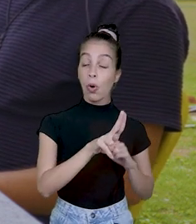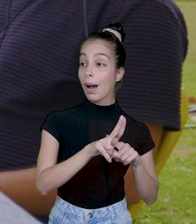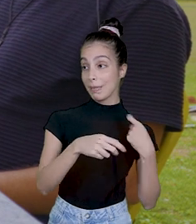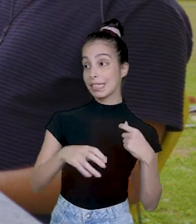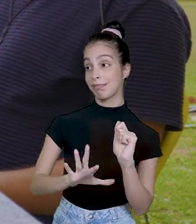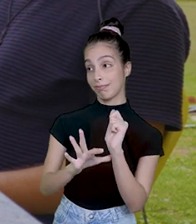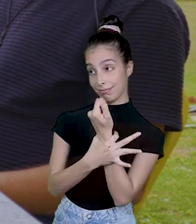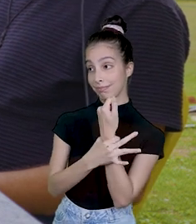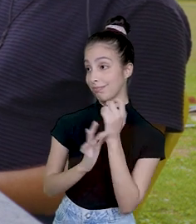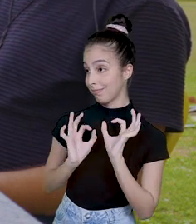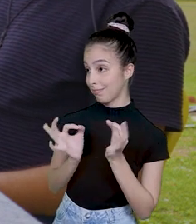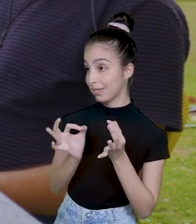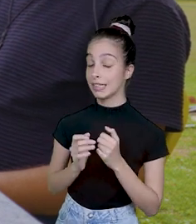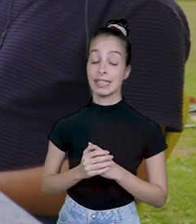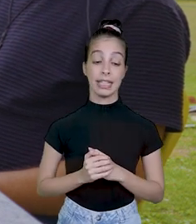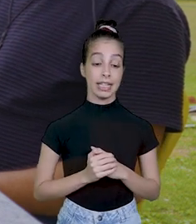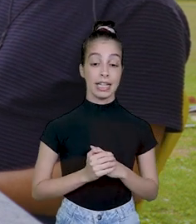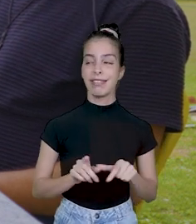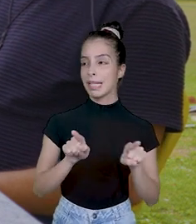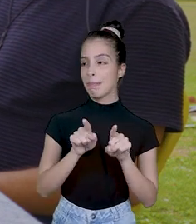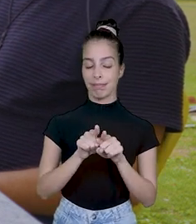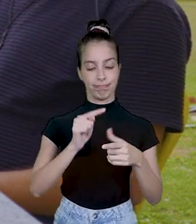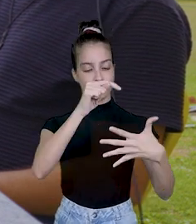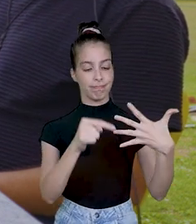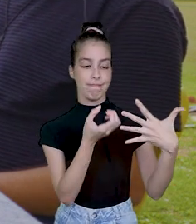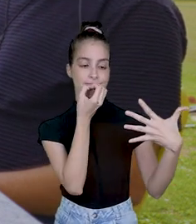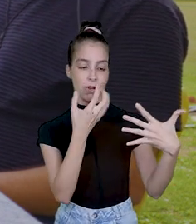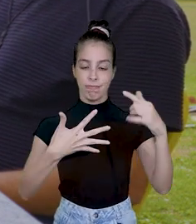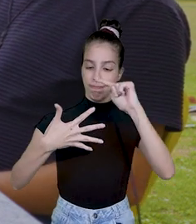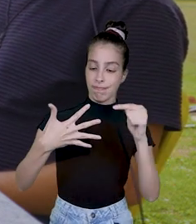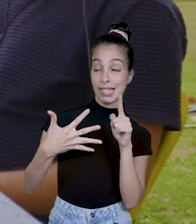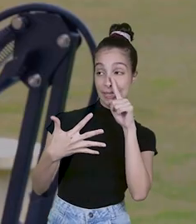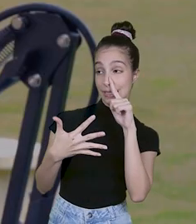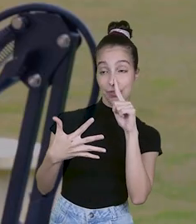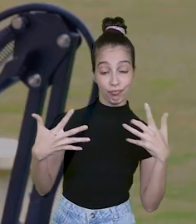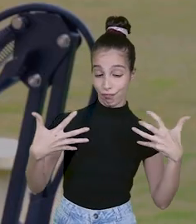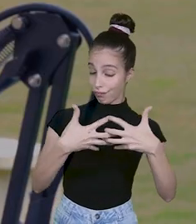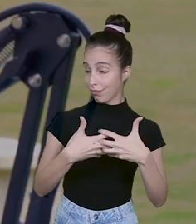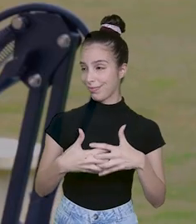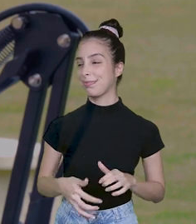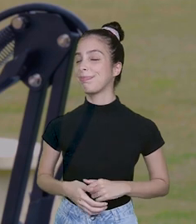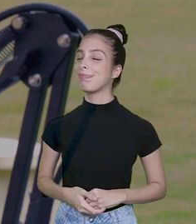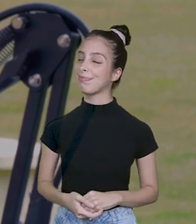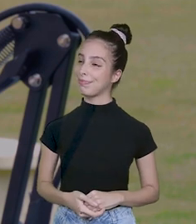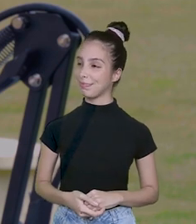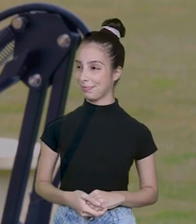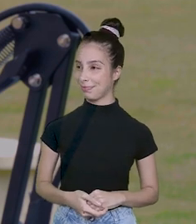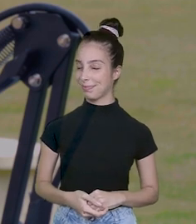segurança toda toda o benefício que Essas tecnologias Podem trazer né agora pegando um